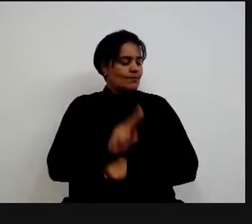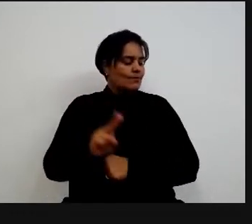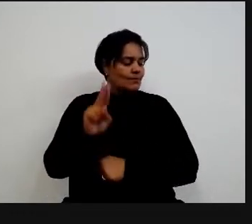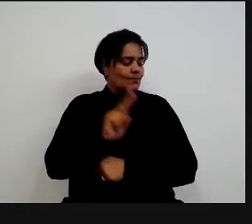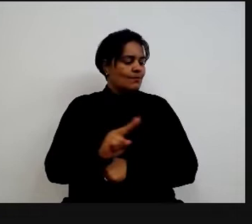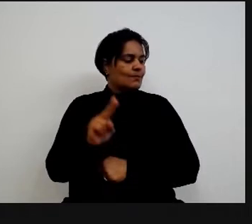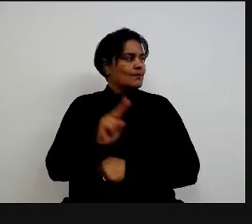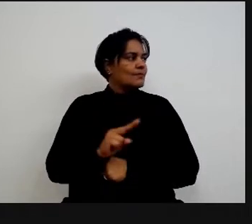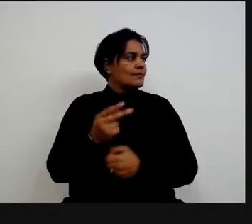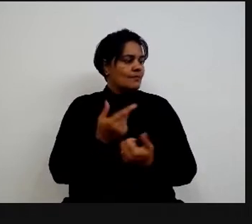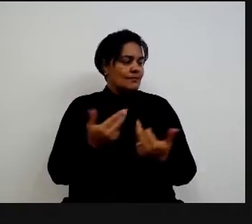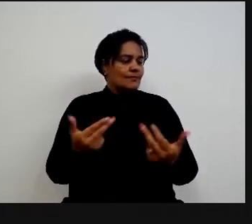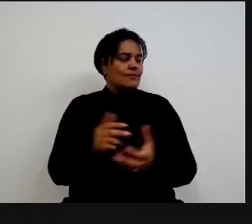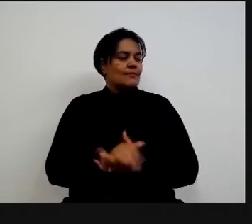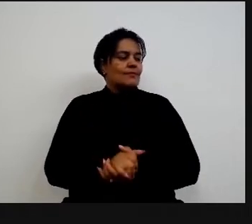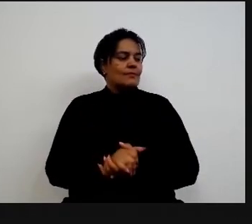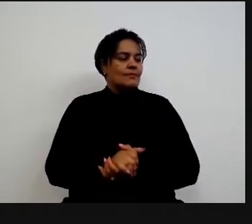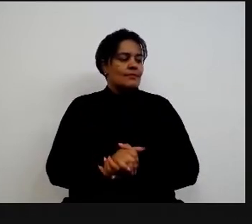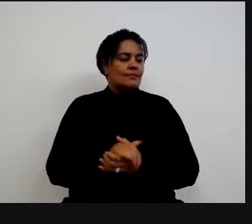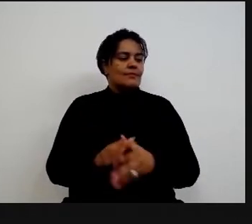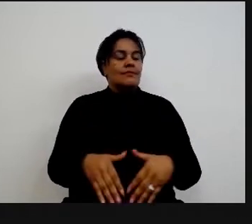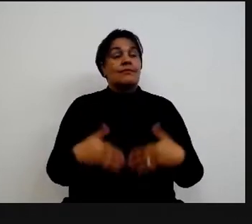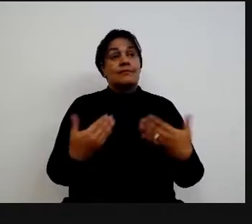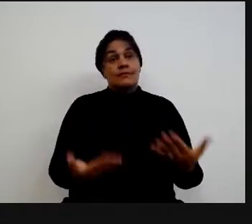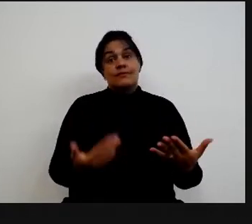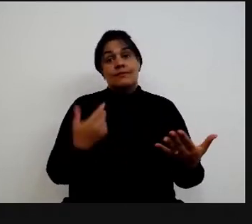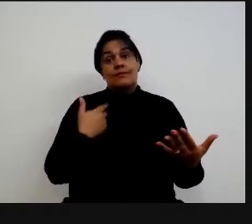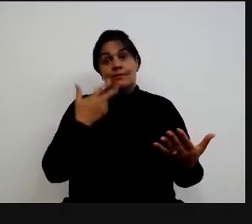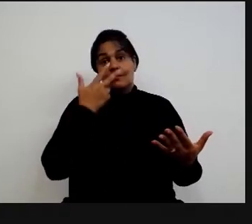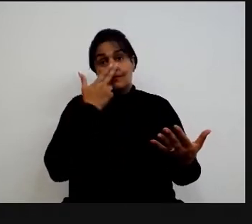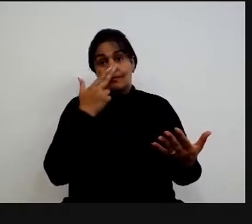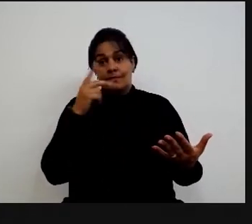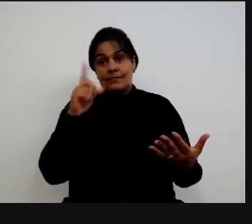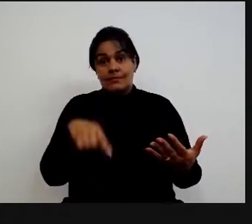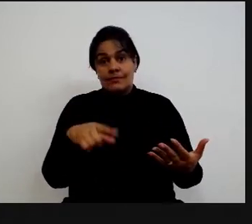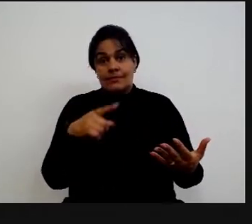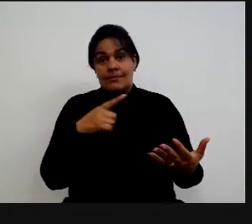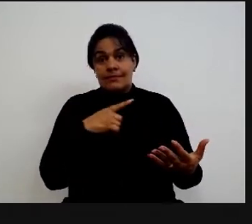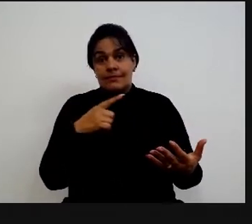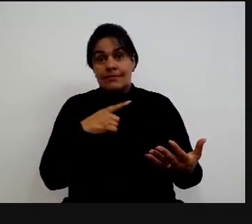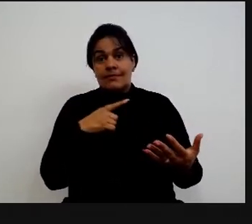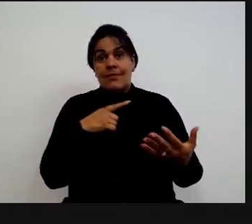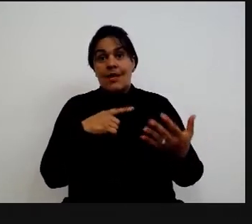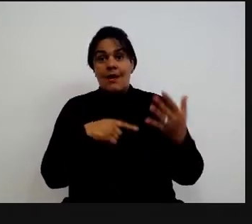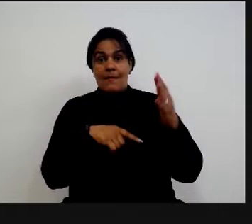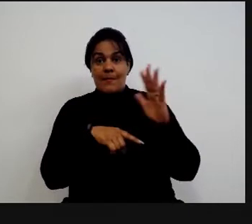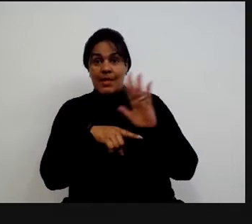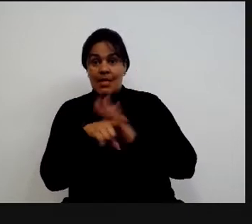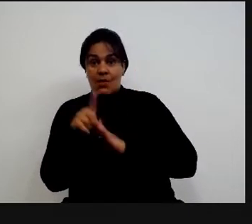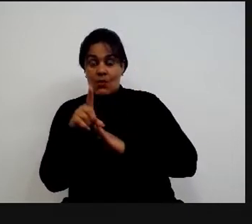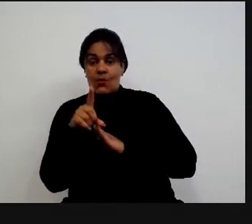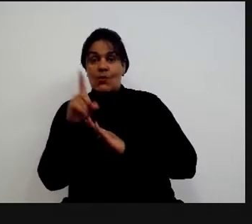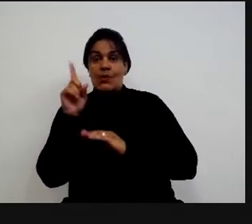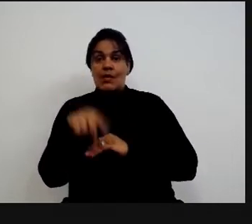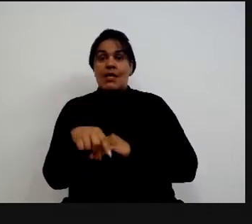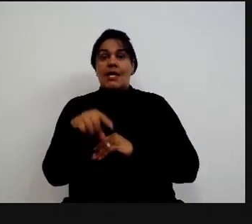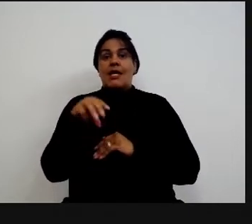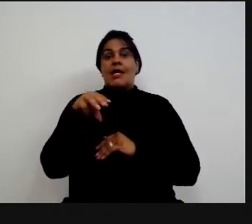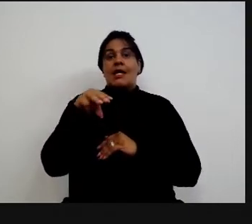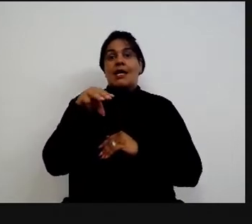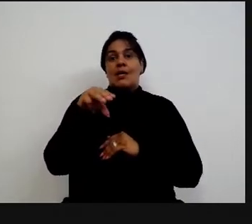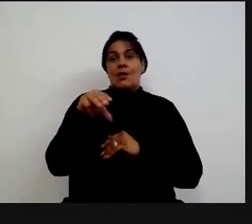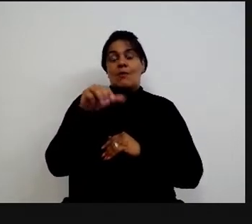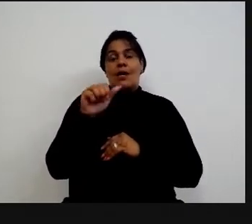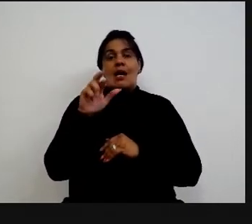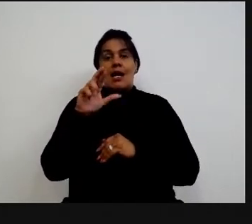o professor. Então, eu acho que a pergunta que o Márcio trouxe do geracional, ele dialoga, né, com